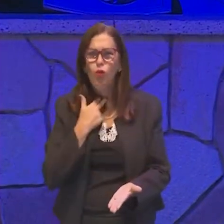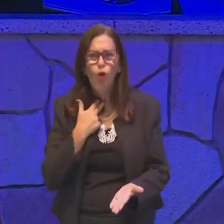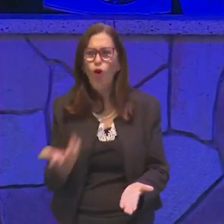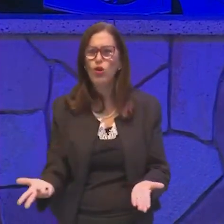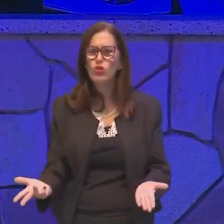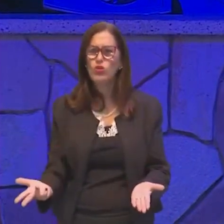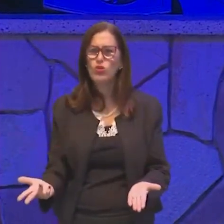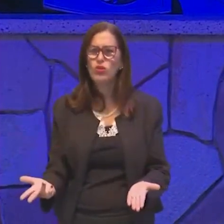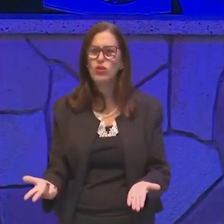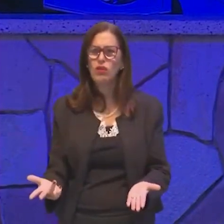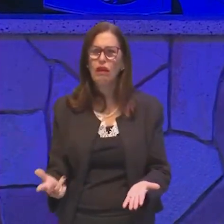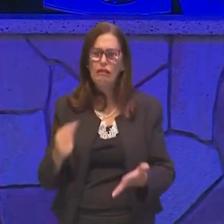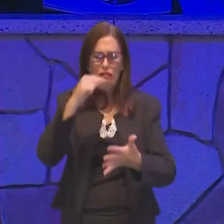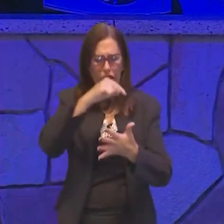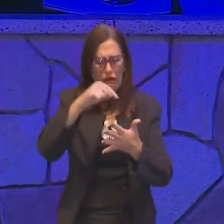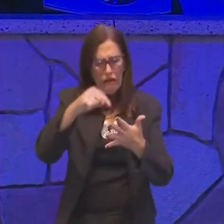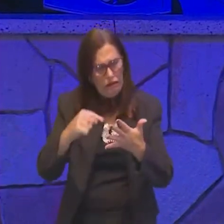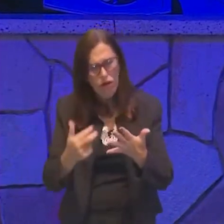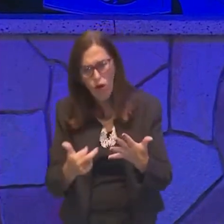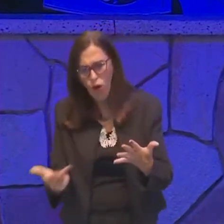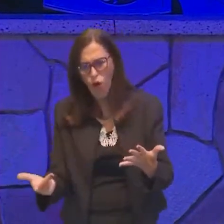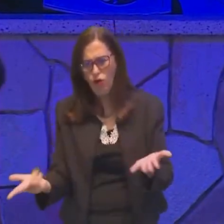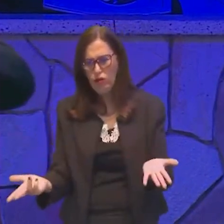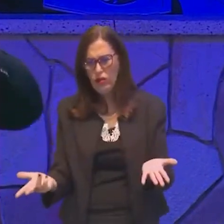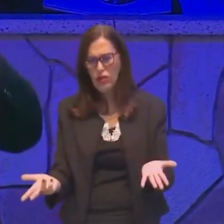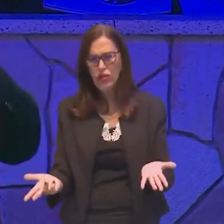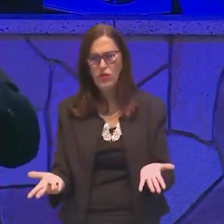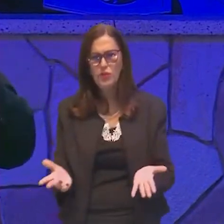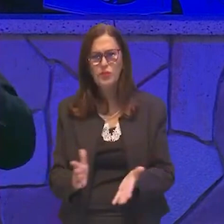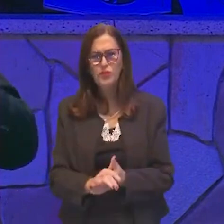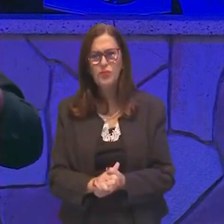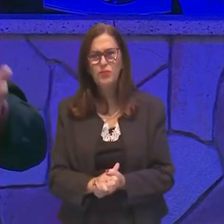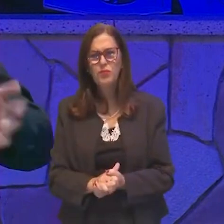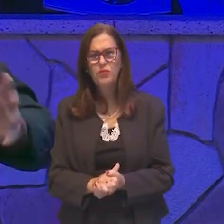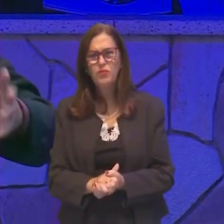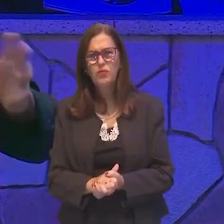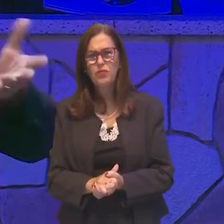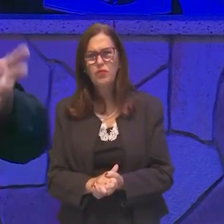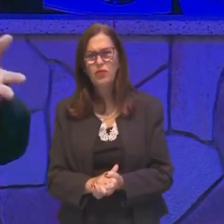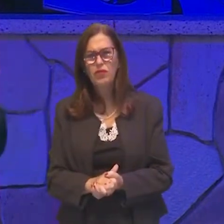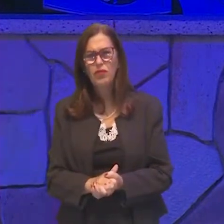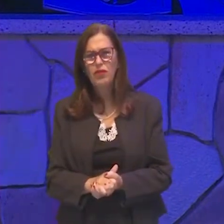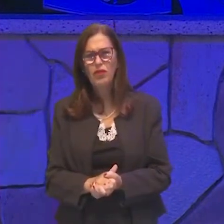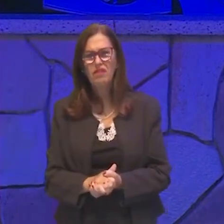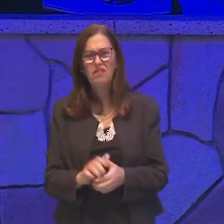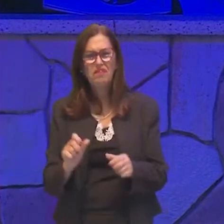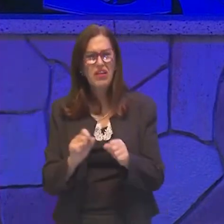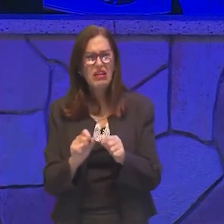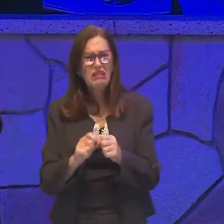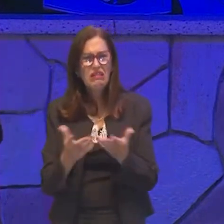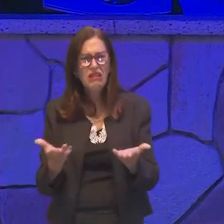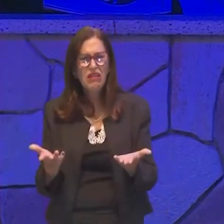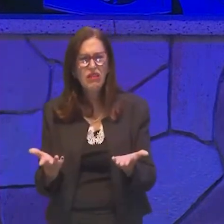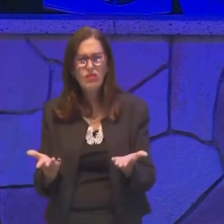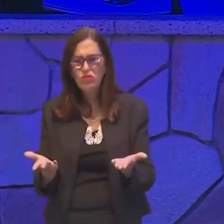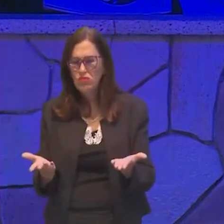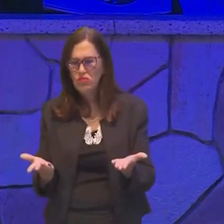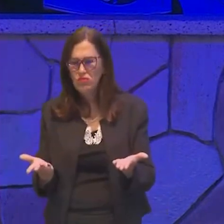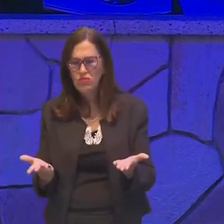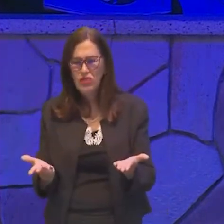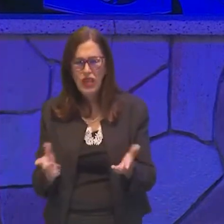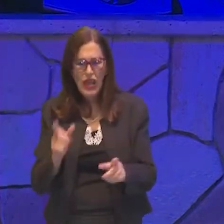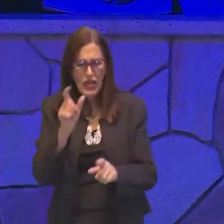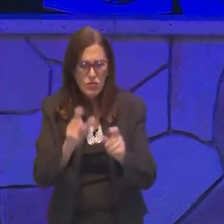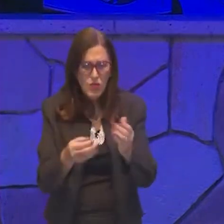Tem tantas coisas que estão sendo aí minimamente realizadas e as pessoas